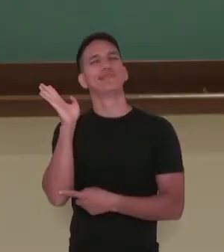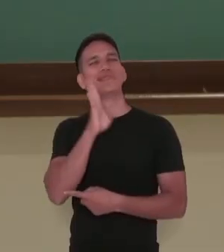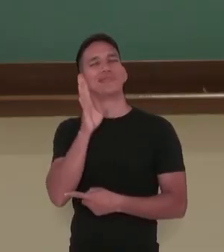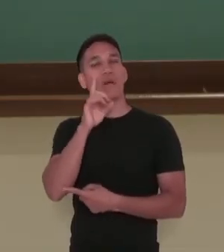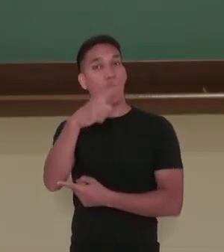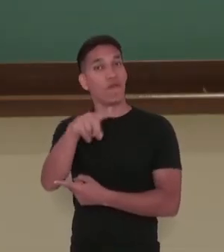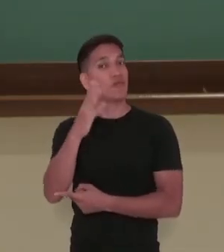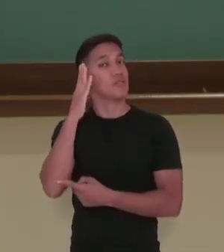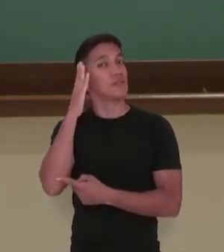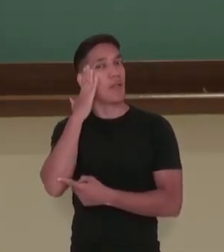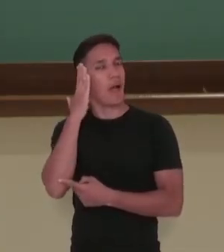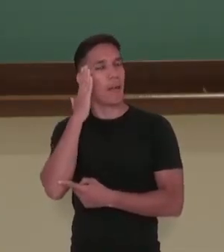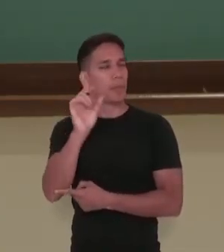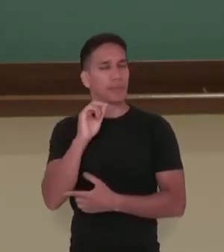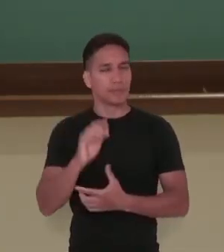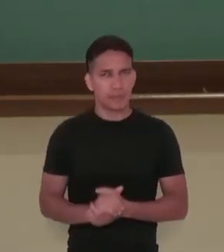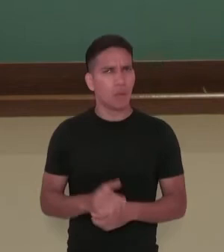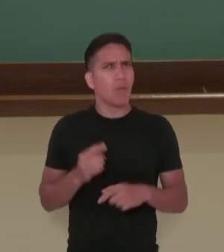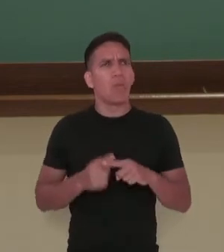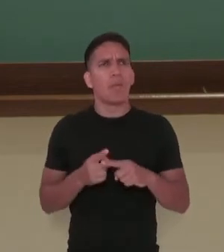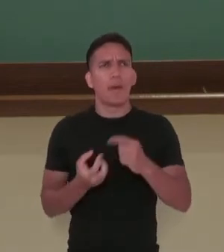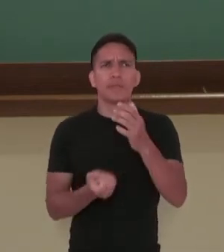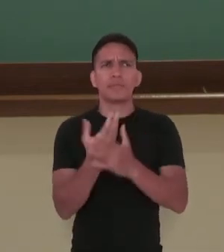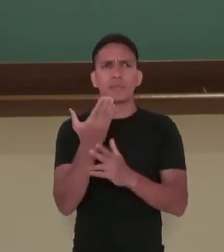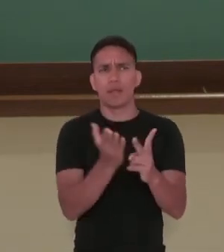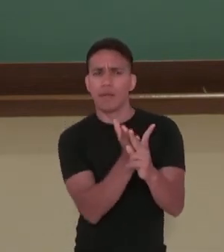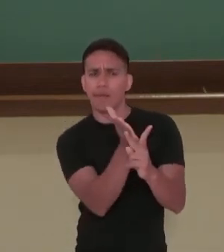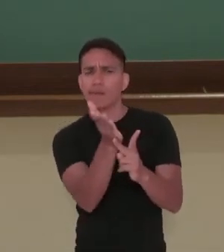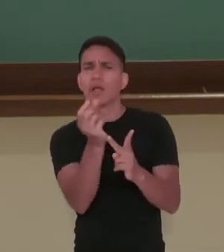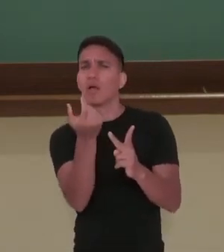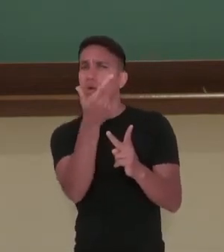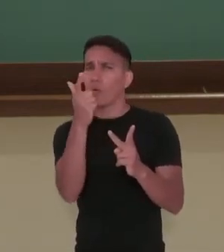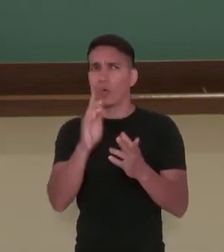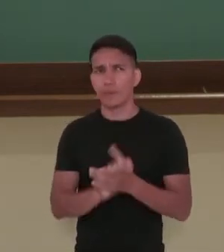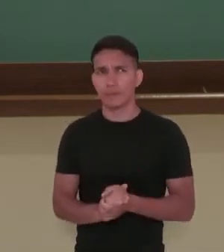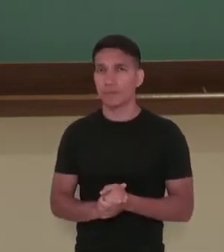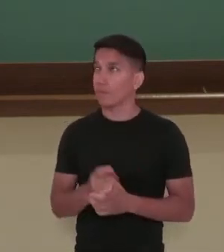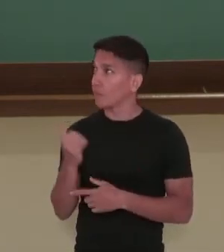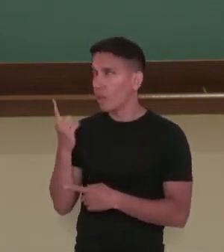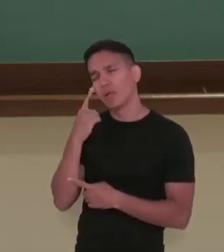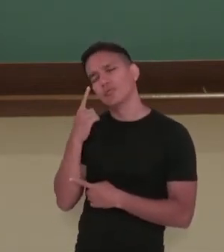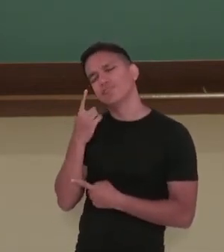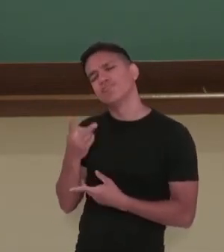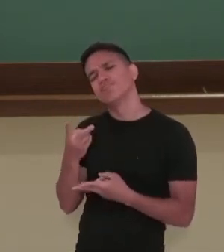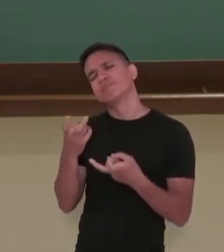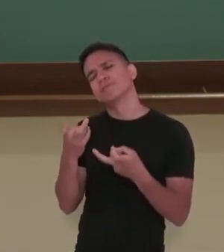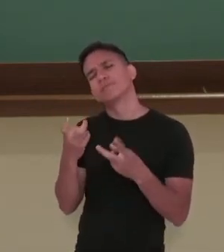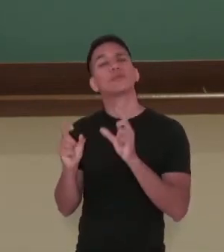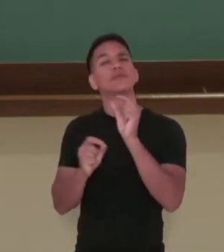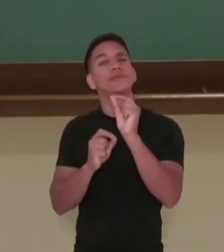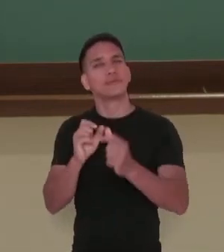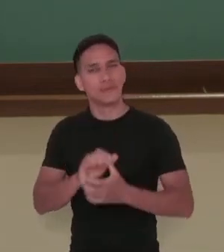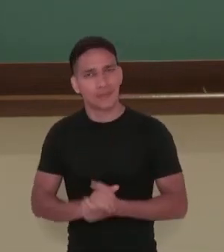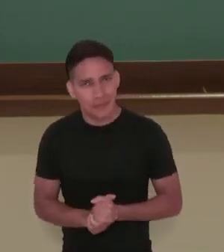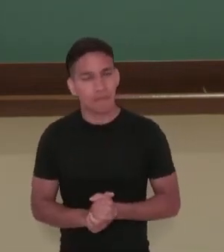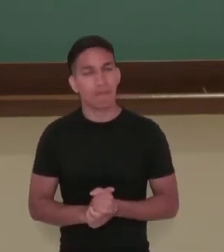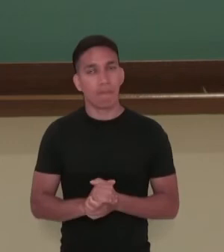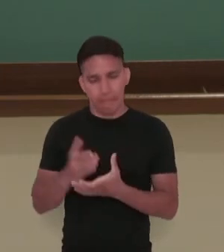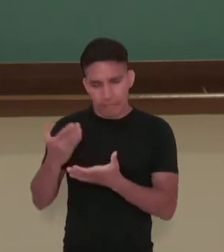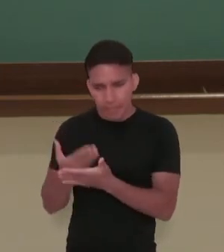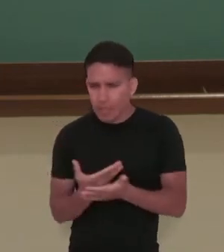você saber, por que surgiu a segunda parte, que é a escala gráfica? Porque eles perceberam que